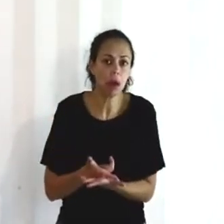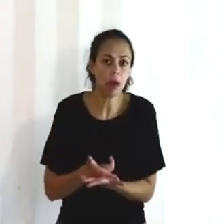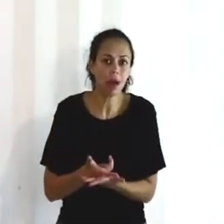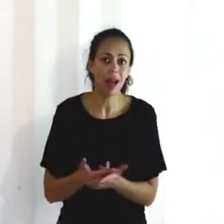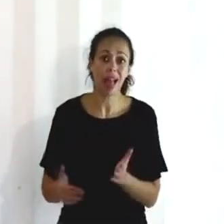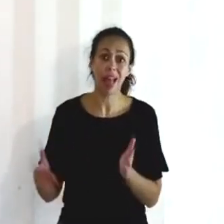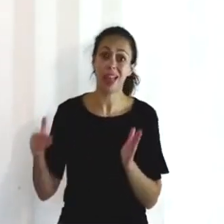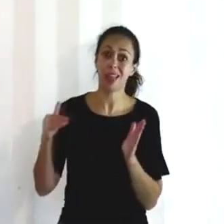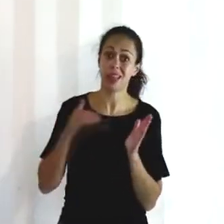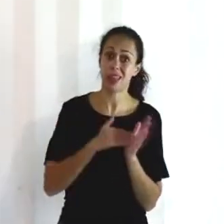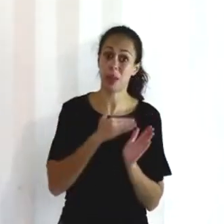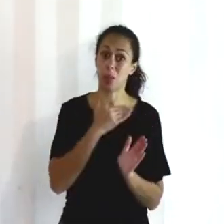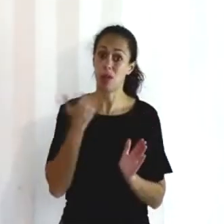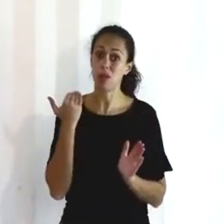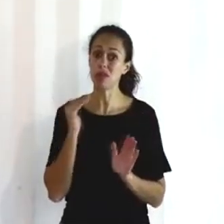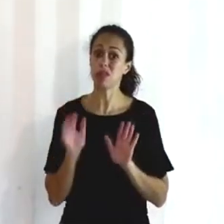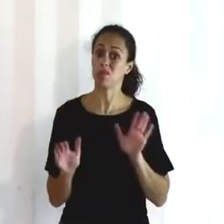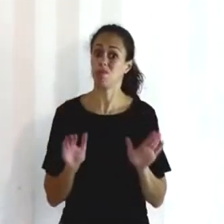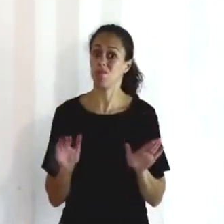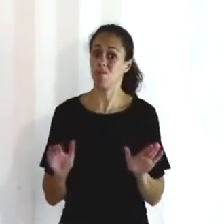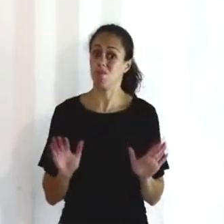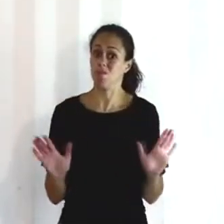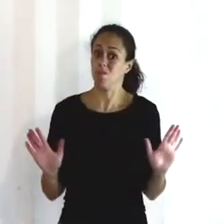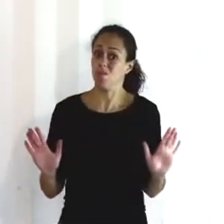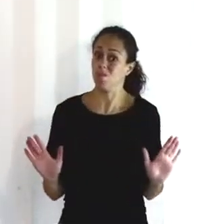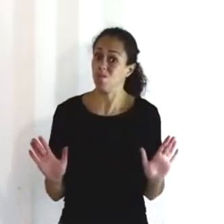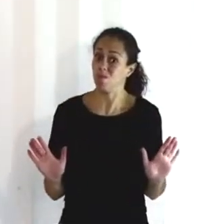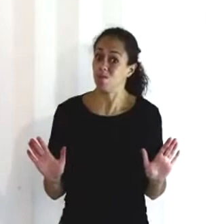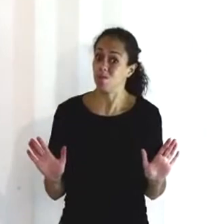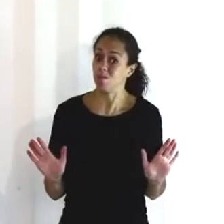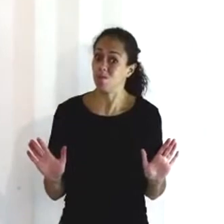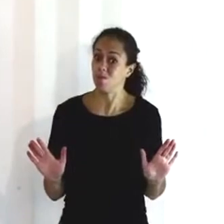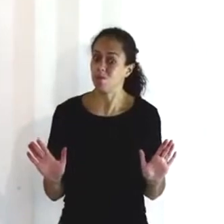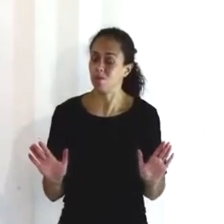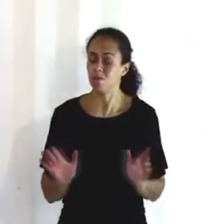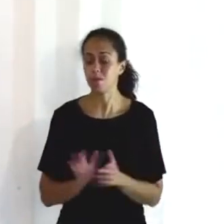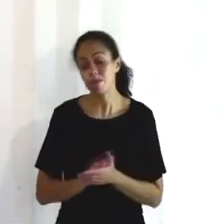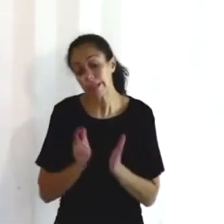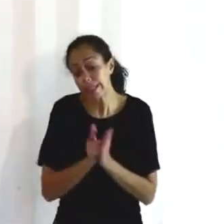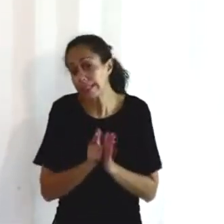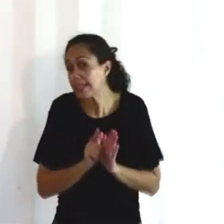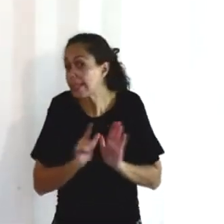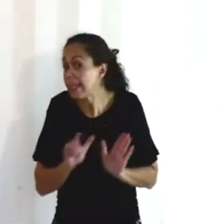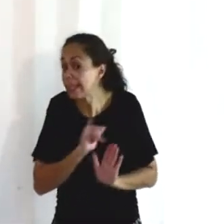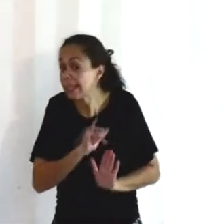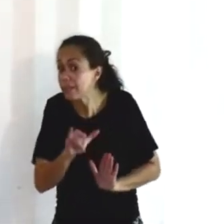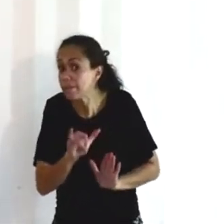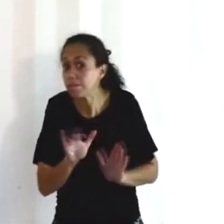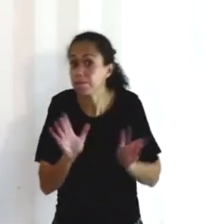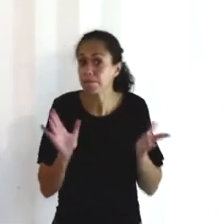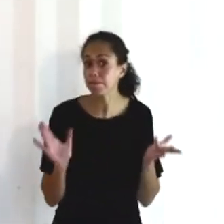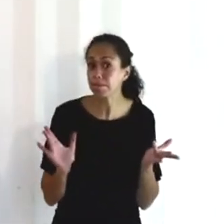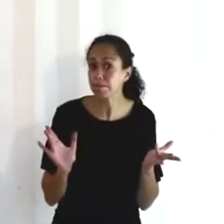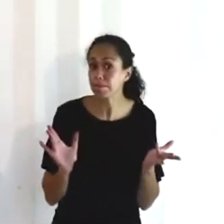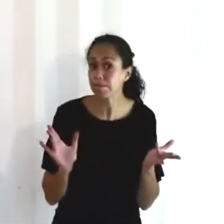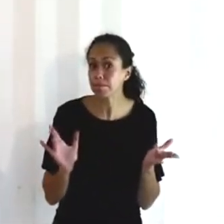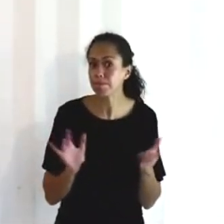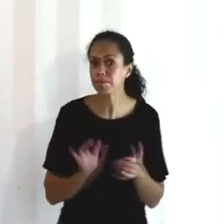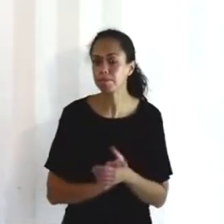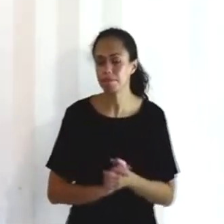lei. Então, veja só o detalhe. Essa pessoa diz que